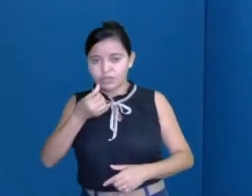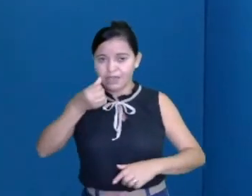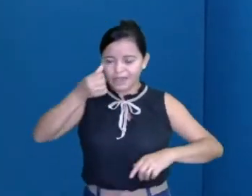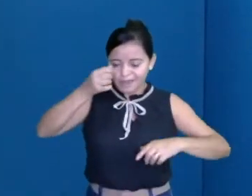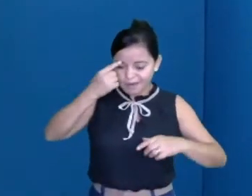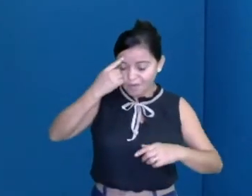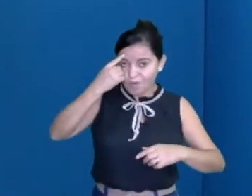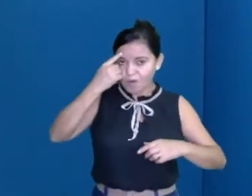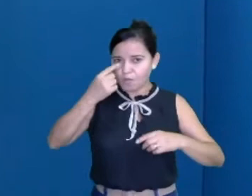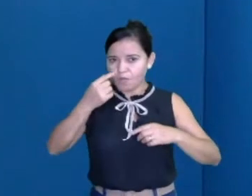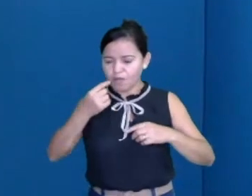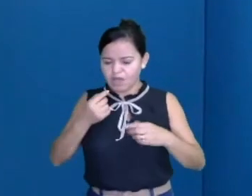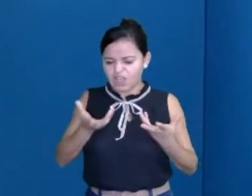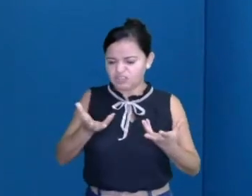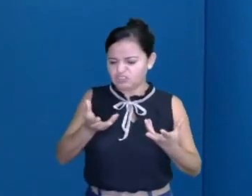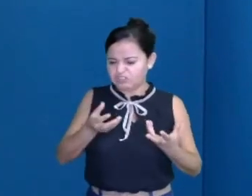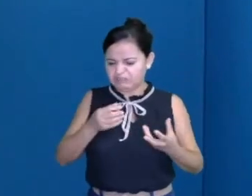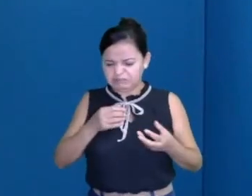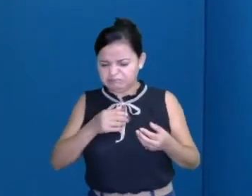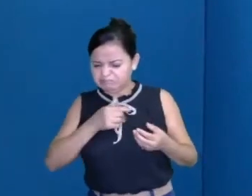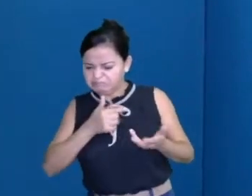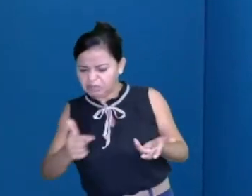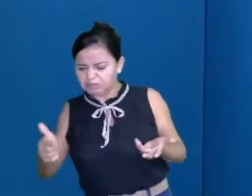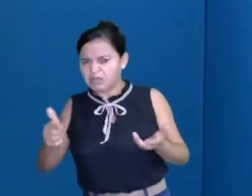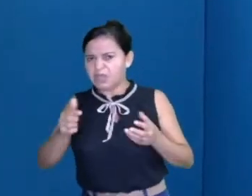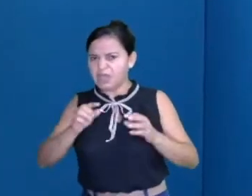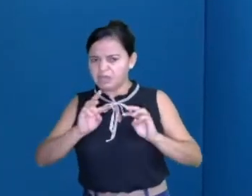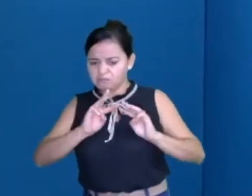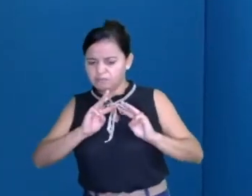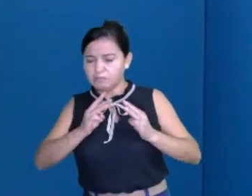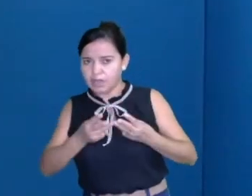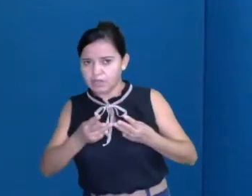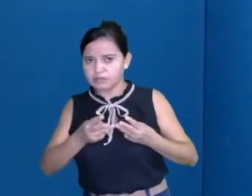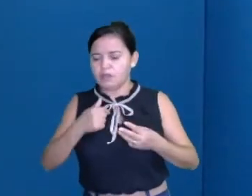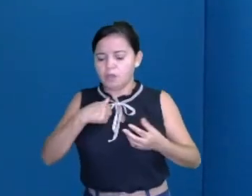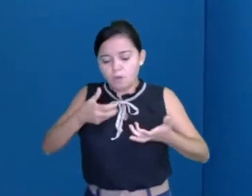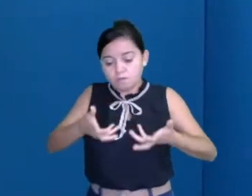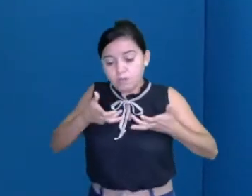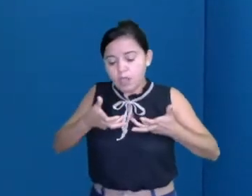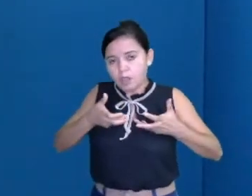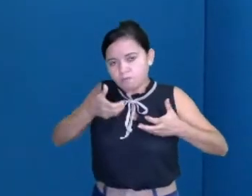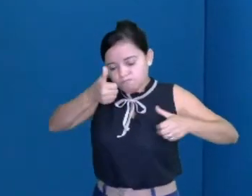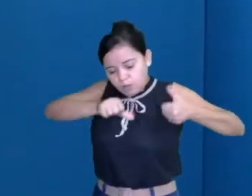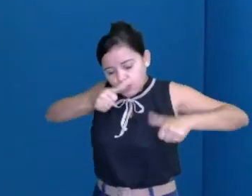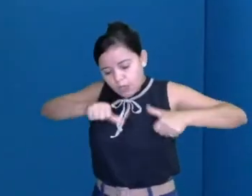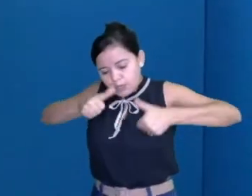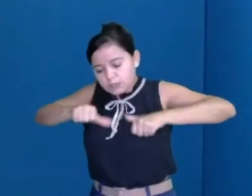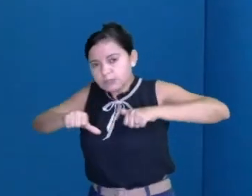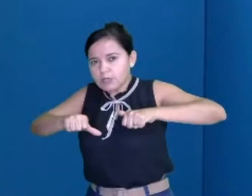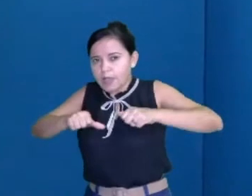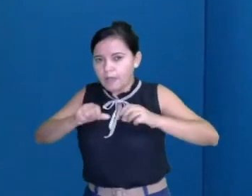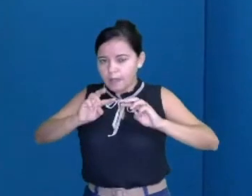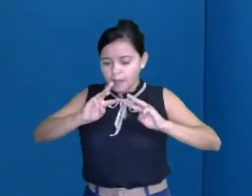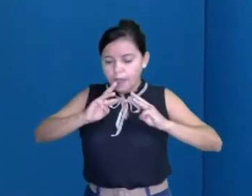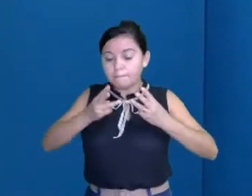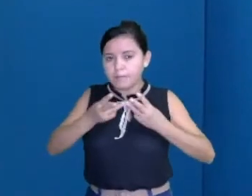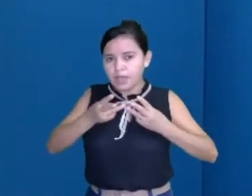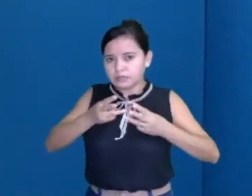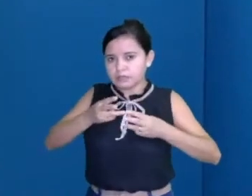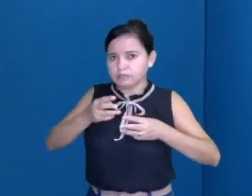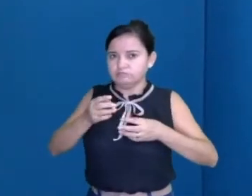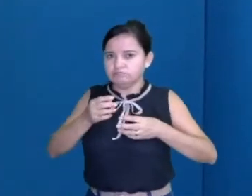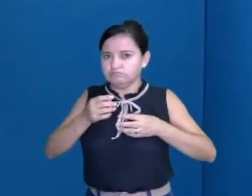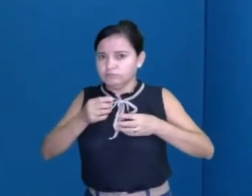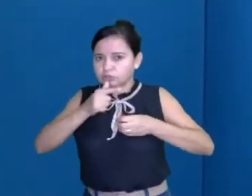é desprezível a gente olhar a massa dos elétrons. Agora, quando eu quero analisar a massa de um átomo, eu vou considerar justamente o